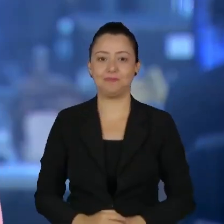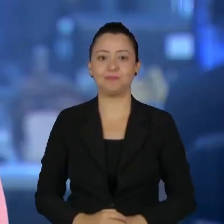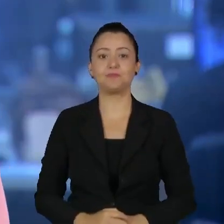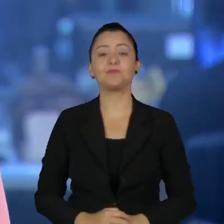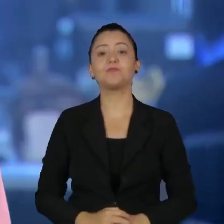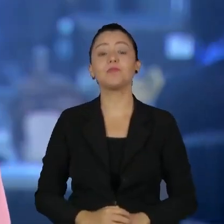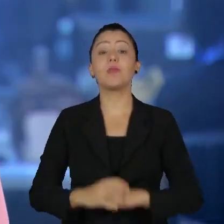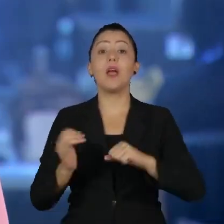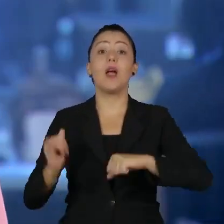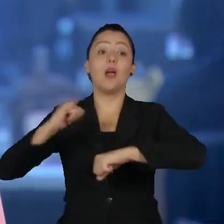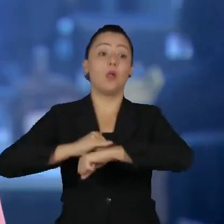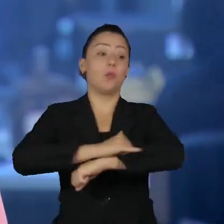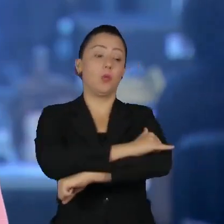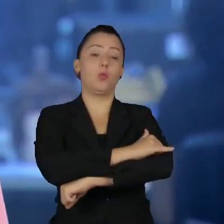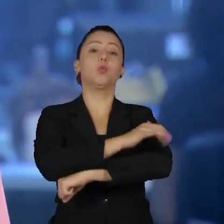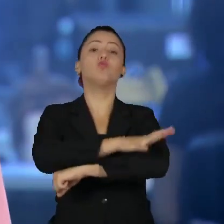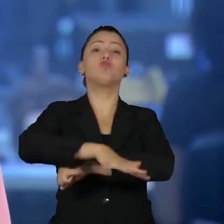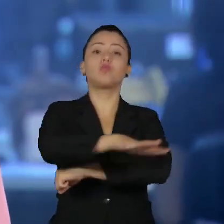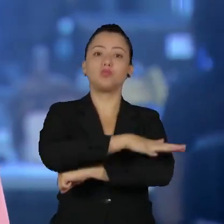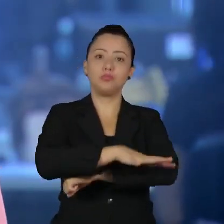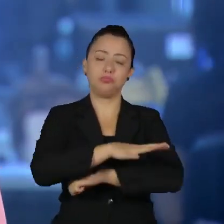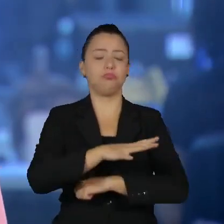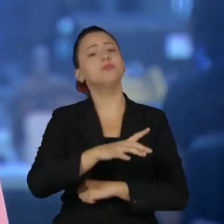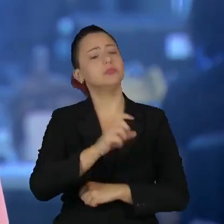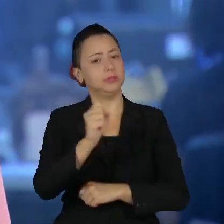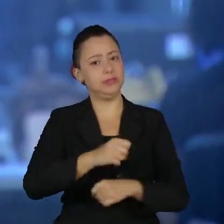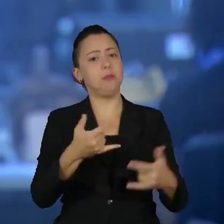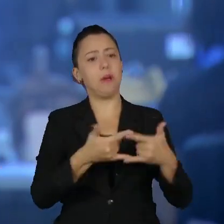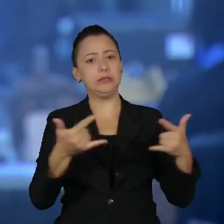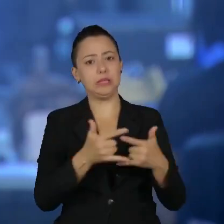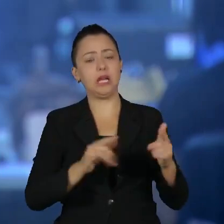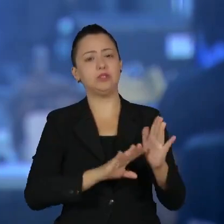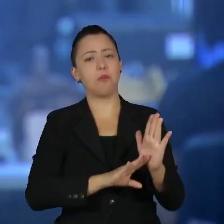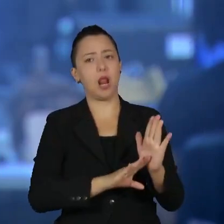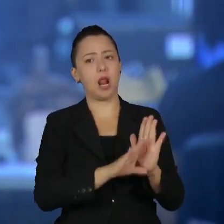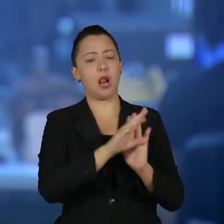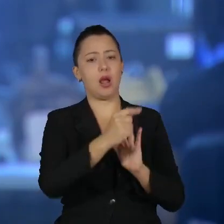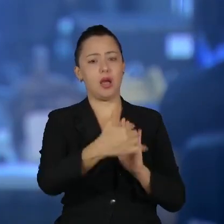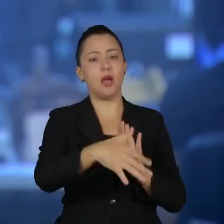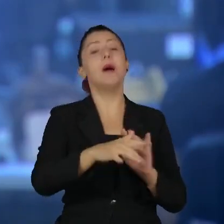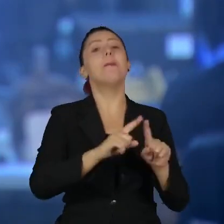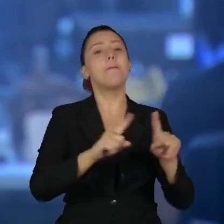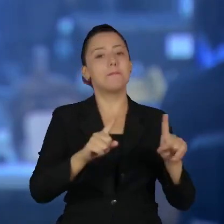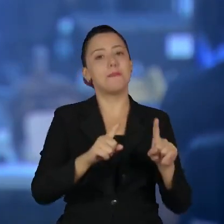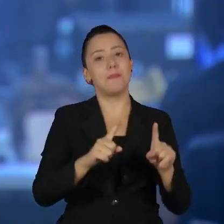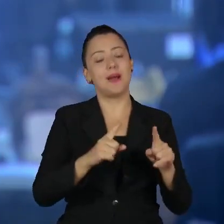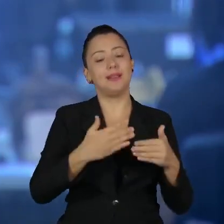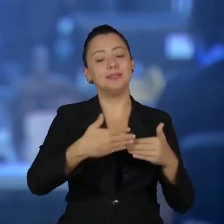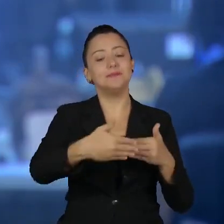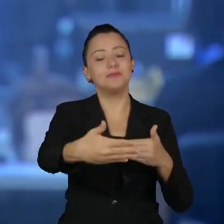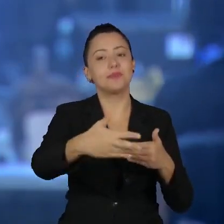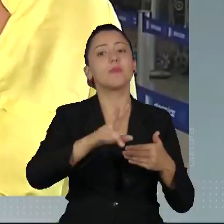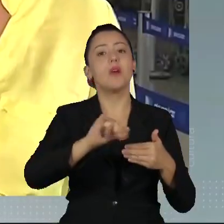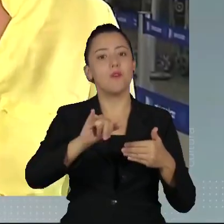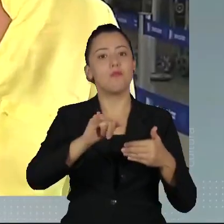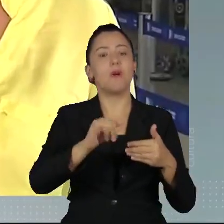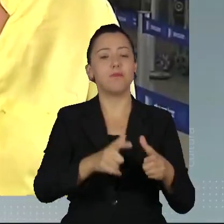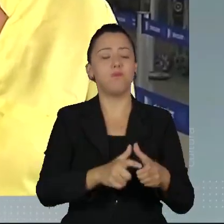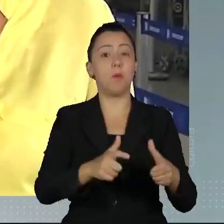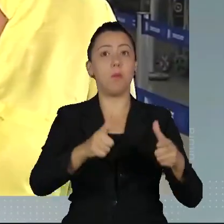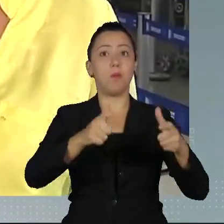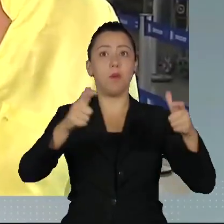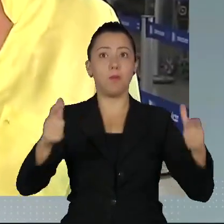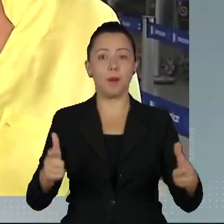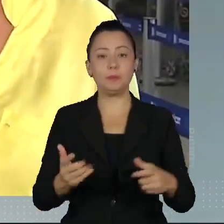Já nos aeroportos, mesmo com o alto preço das passagens, o movimento será intensificado nos próximos dias. A repórter Adriana